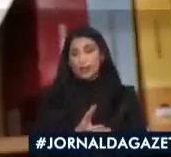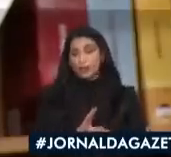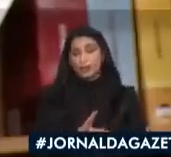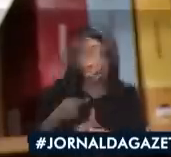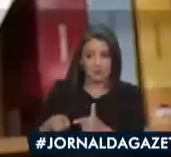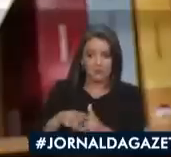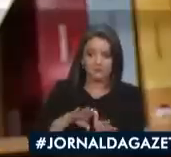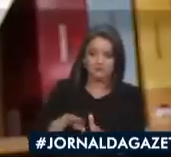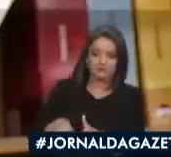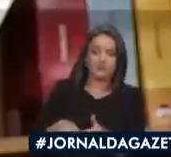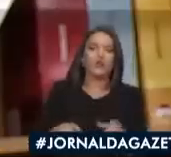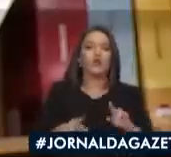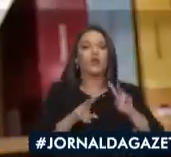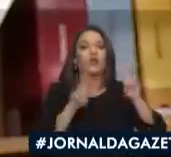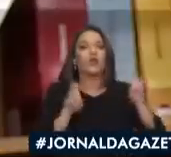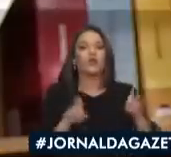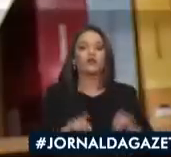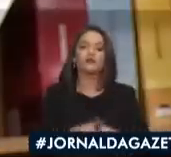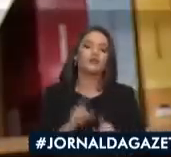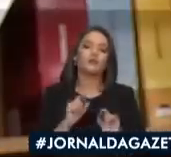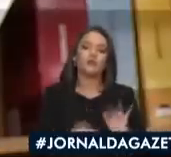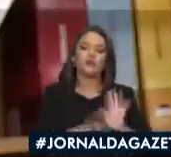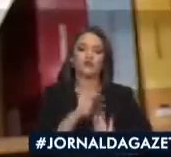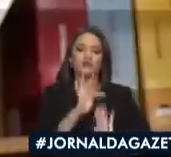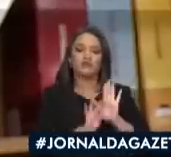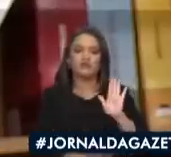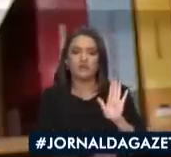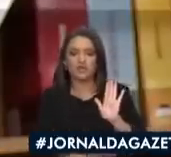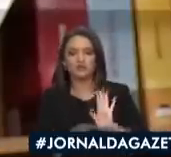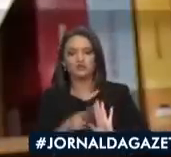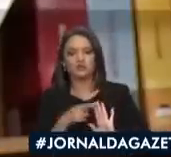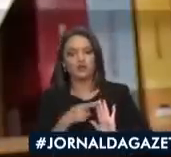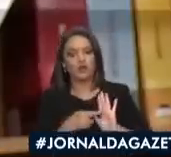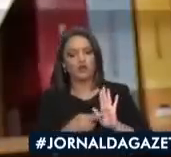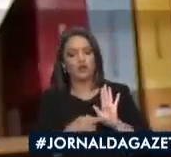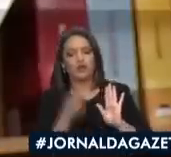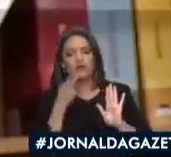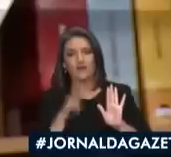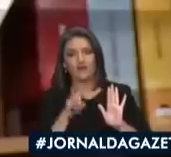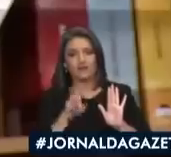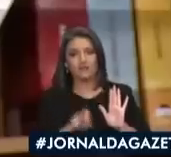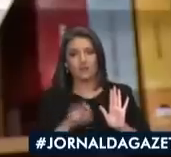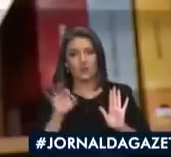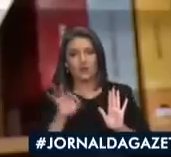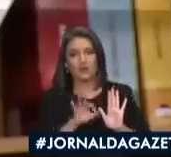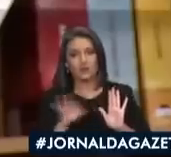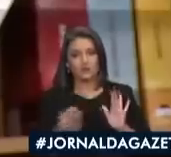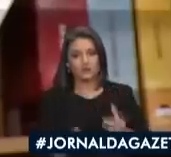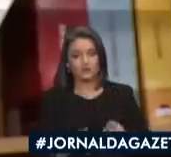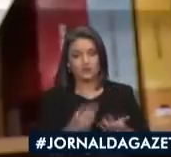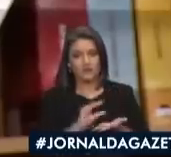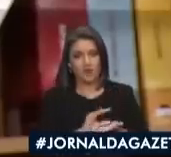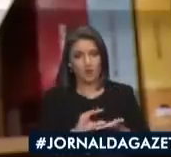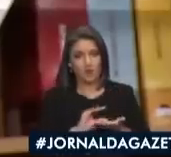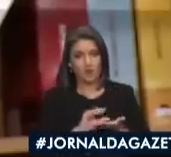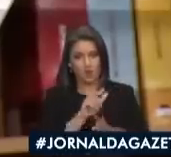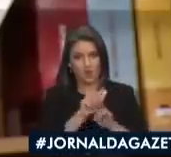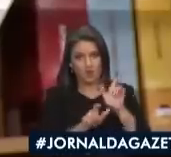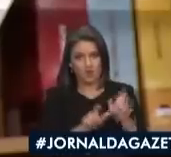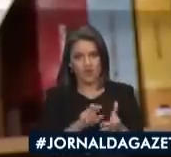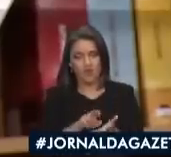enquadrar o citado o texto normativo revela que 50% montante das emendas de relator